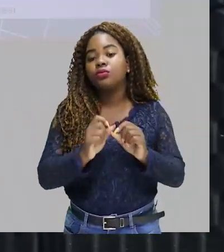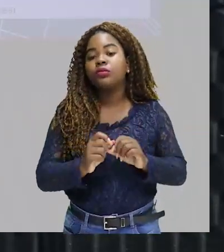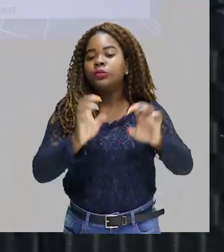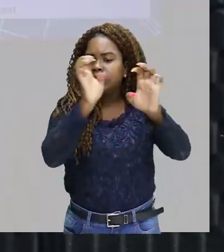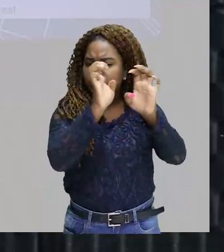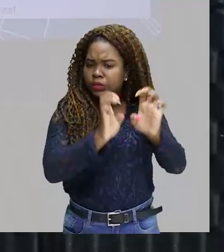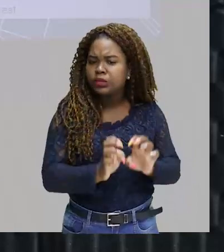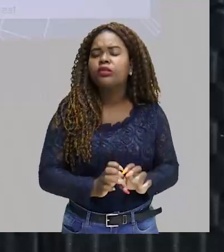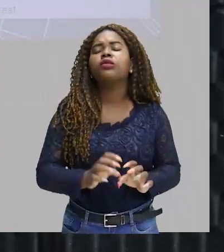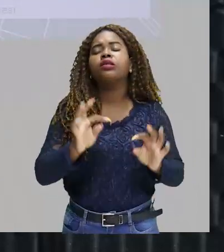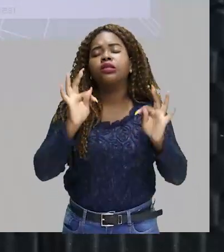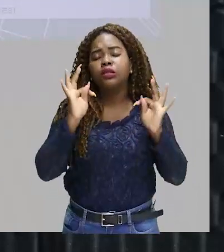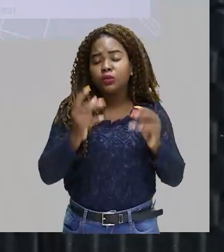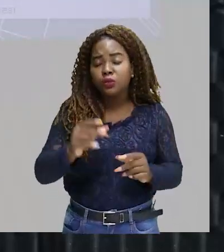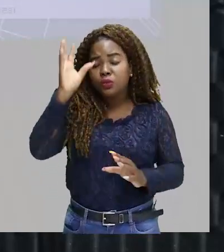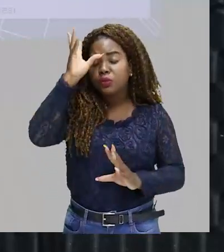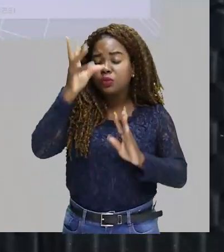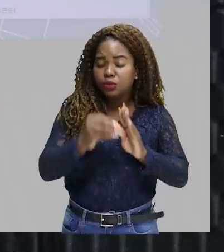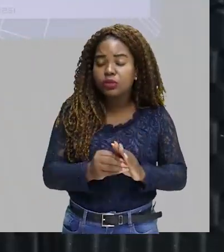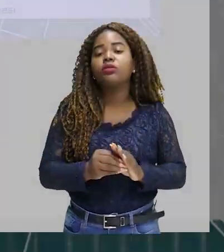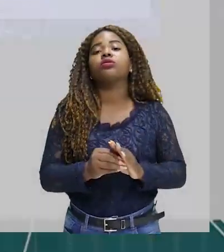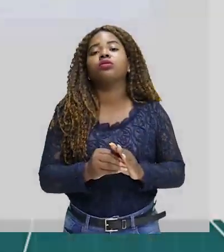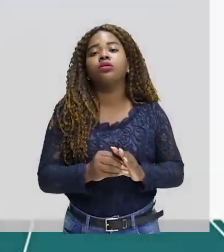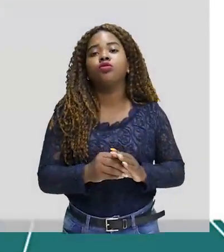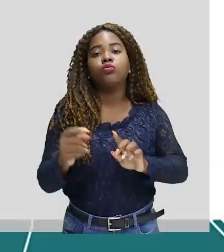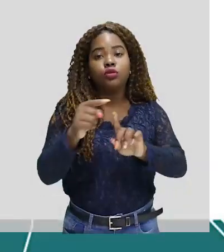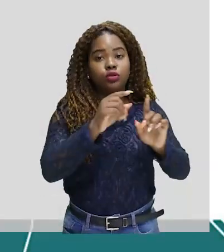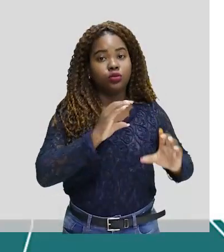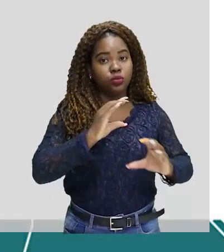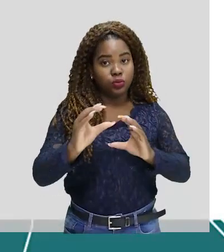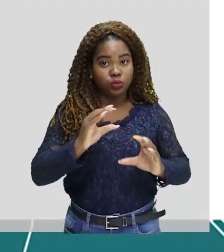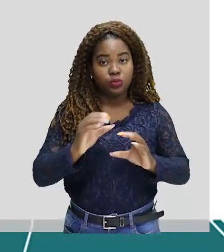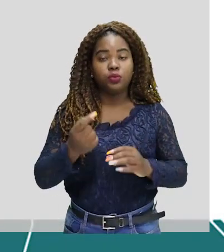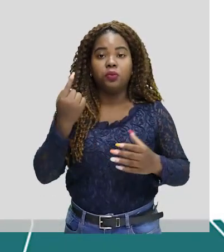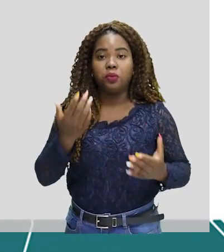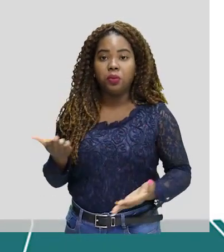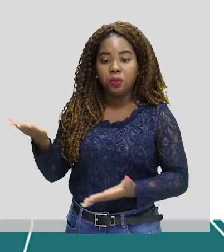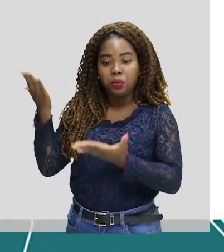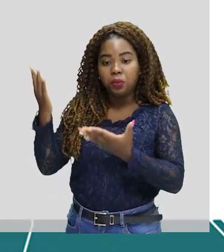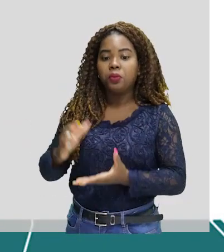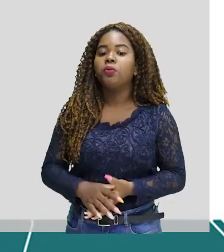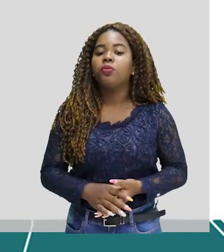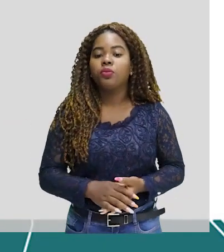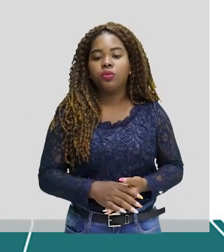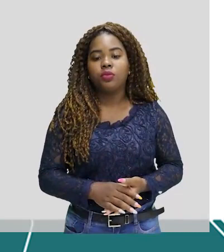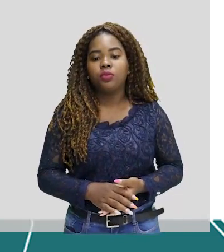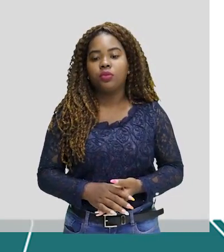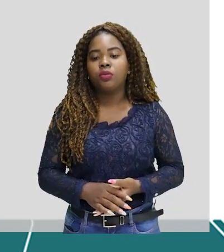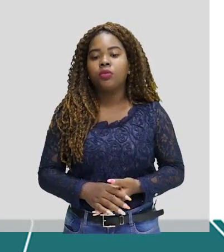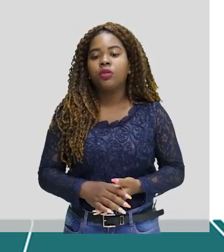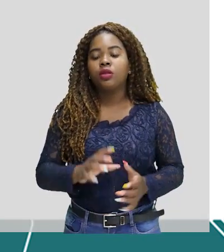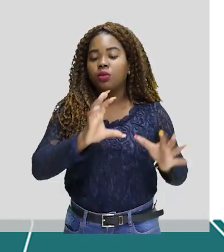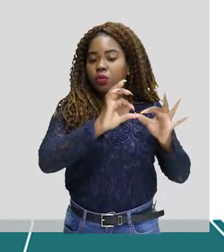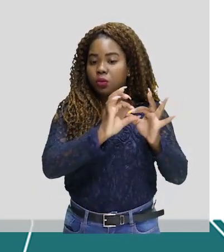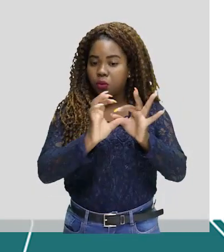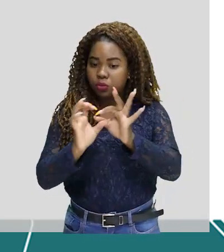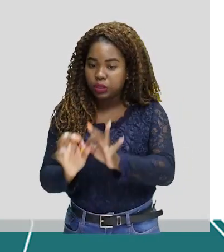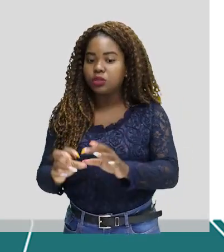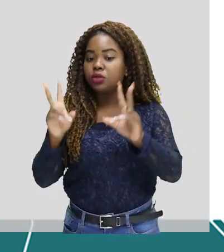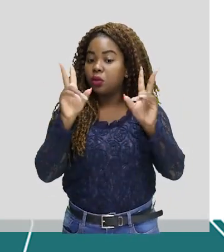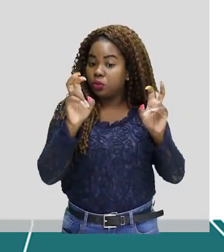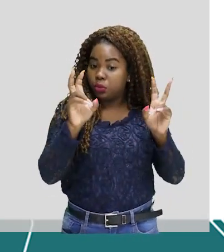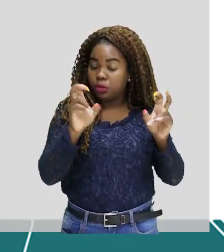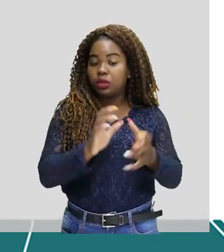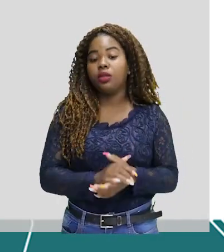esse resumo sobre os elementos da comunicação. Nós temos o referente ou contexto, que seria o assunto e a situação. Nós temos